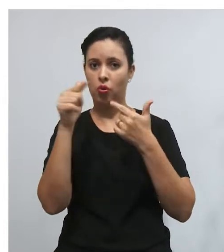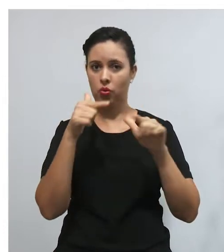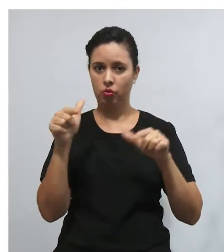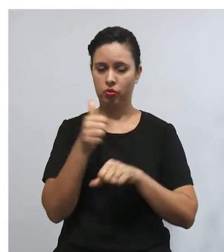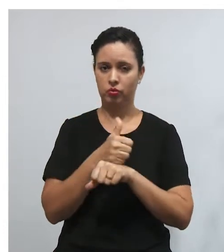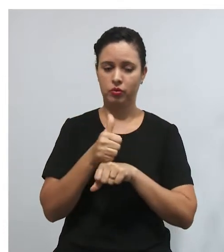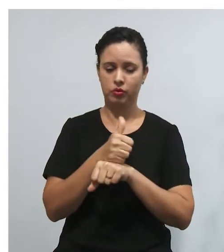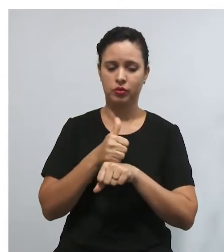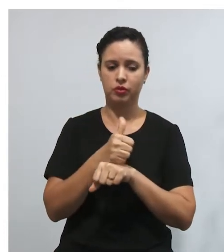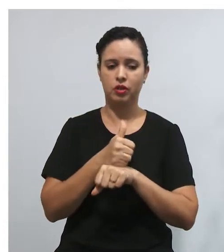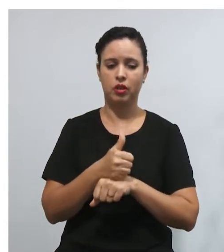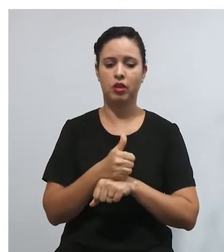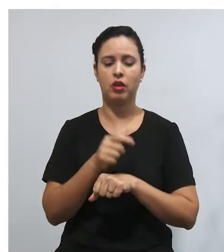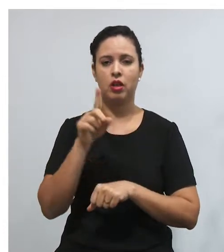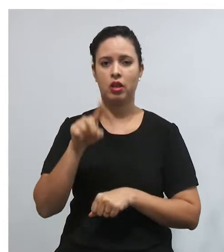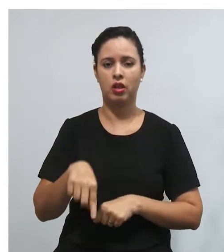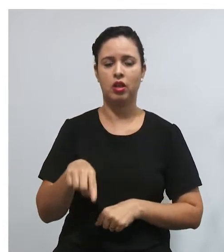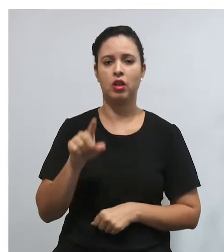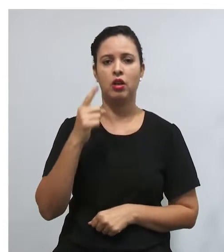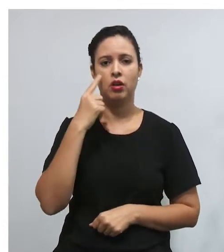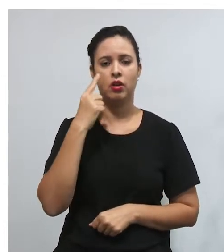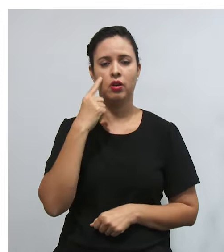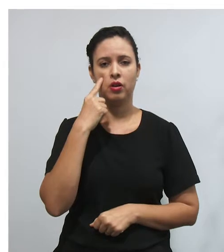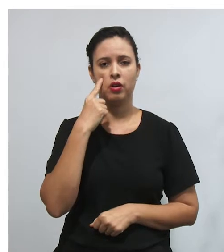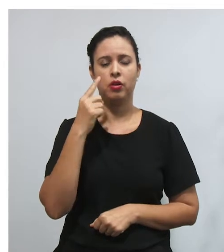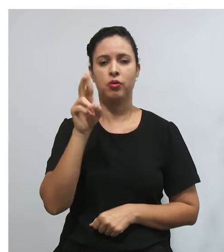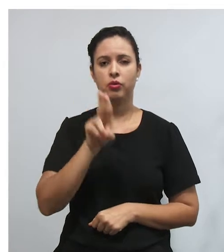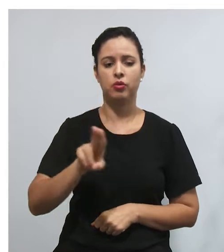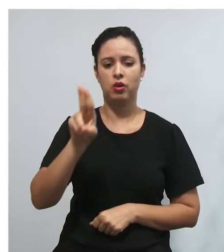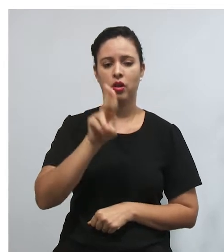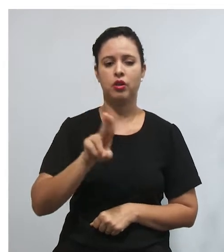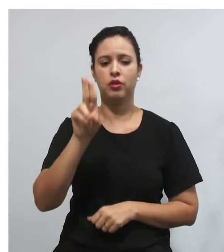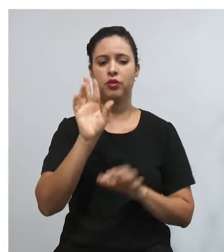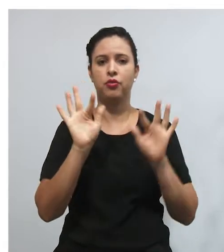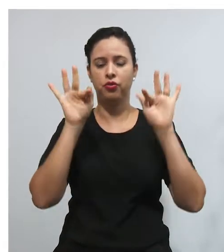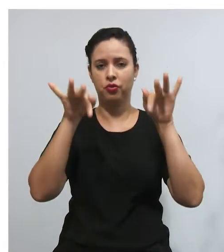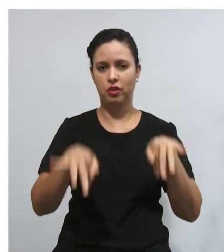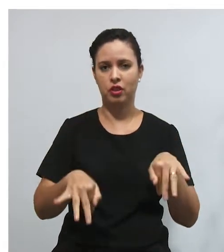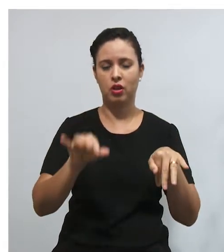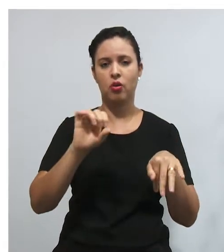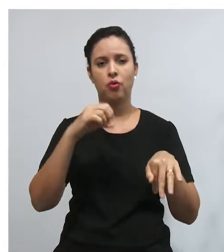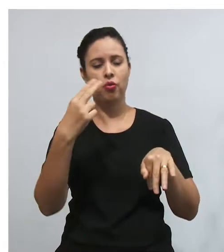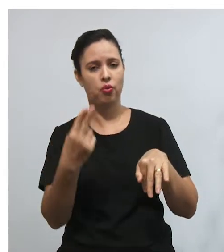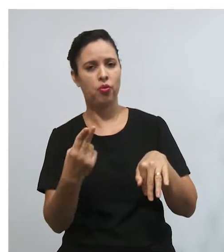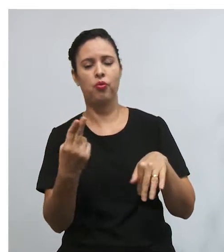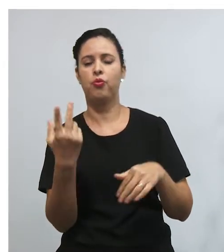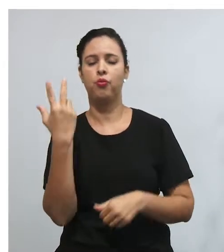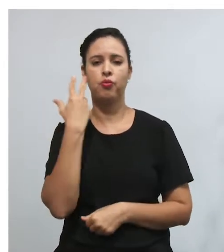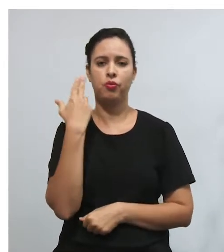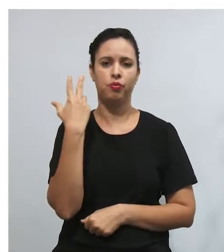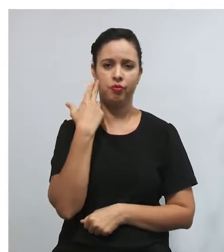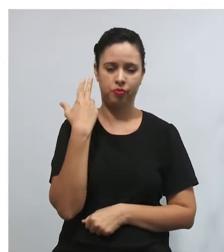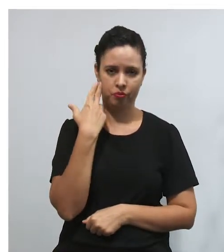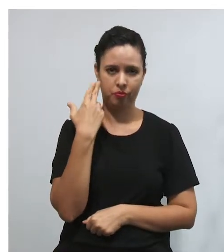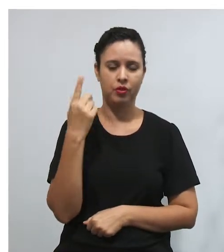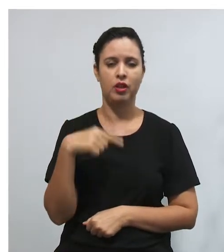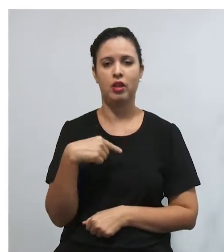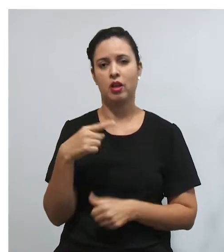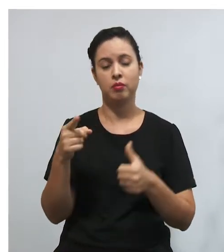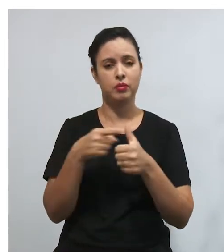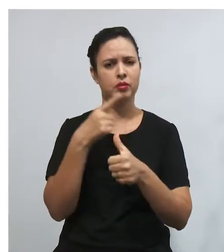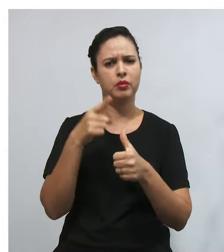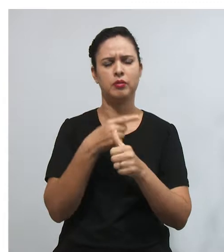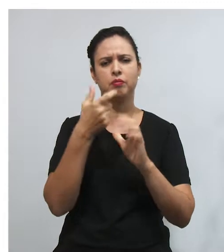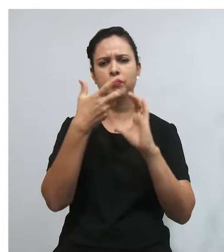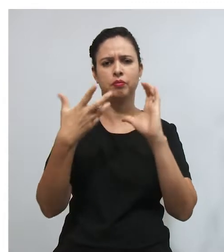gente pulou, mas olha só, usuários finais ou usuários domésticos. Então, esse aqui, digamos que é a primeira classificação.